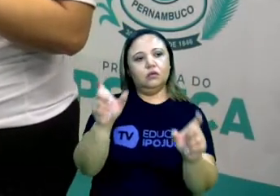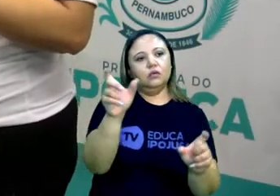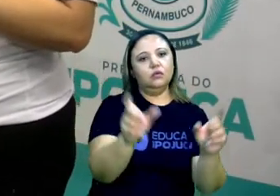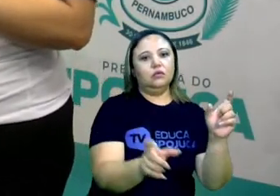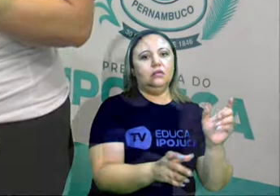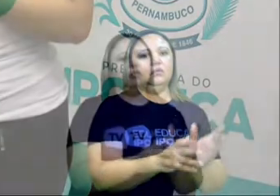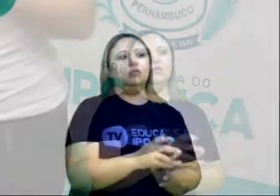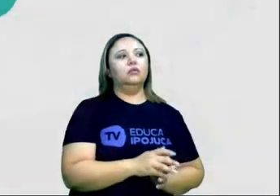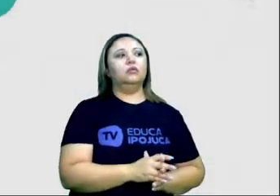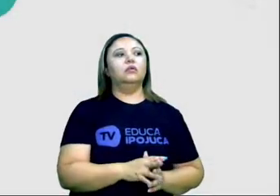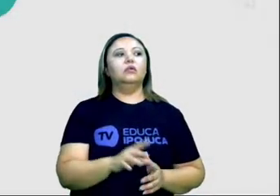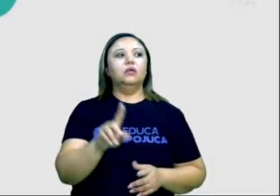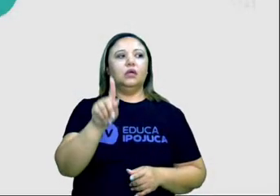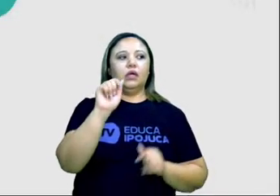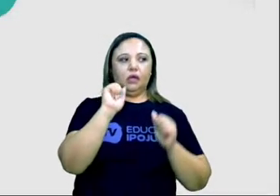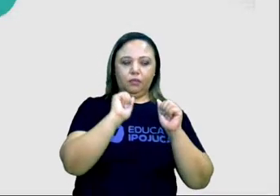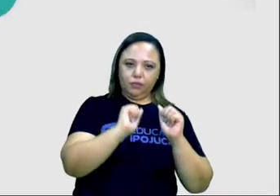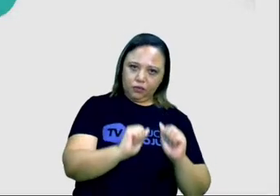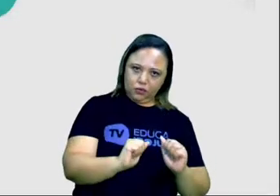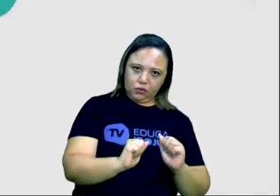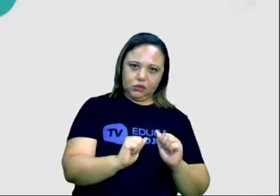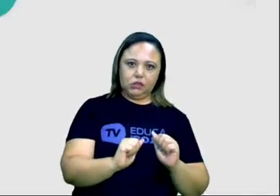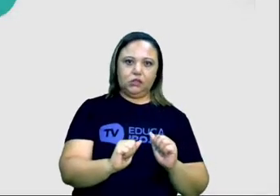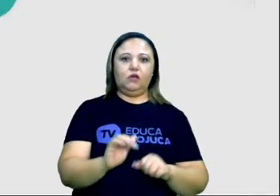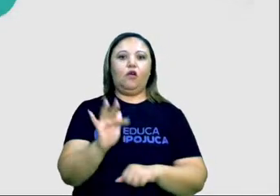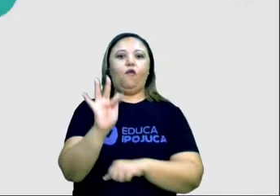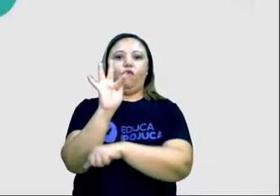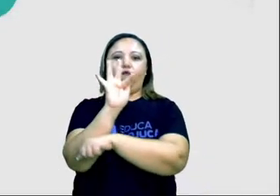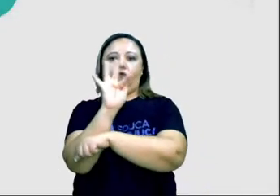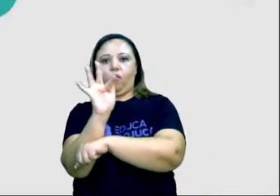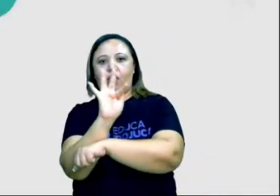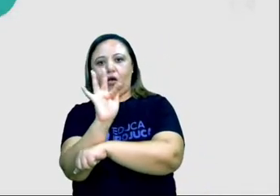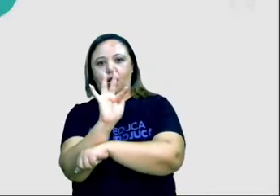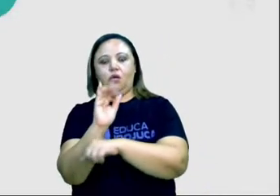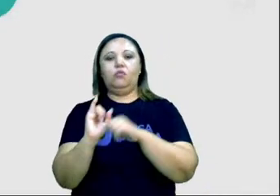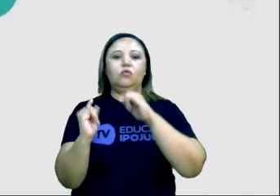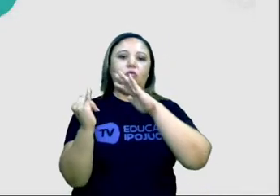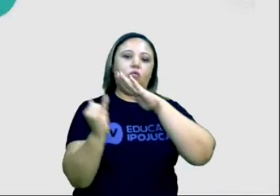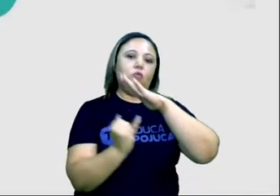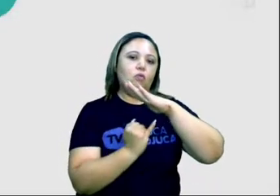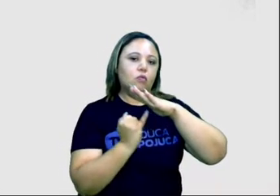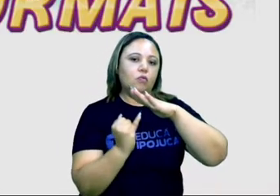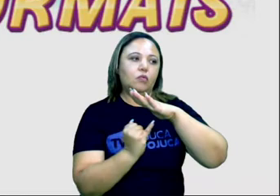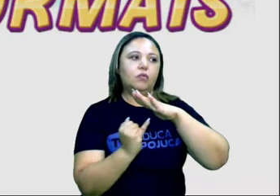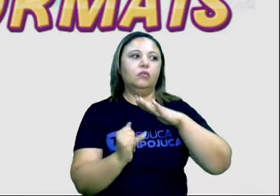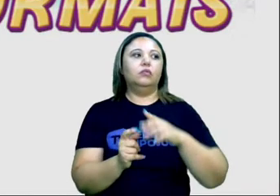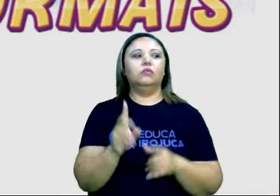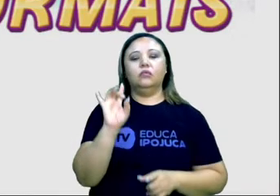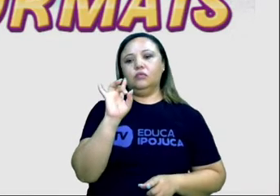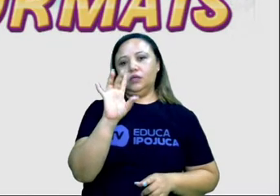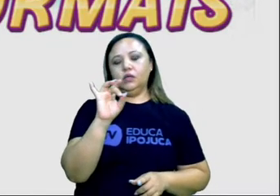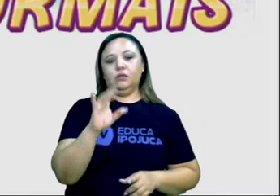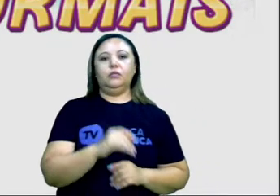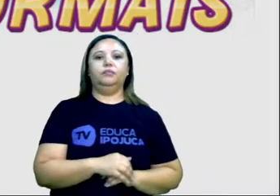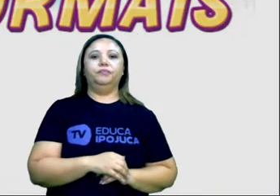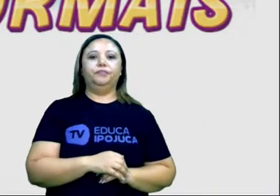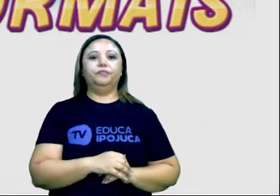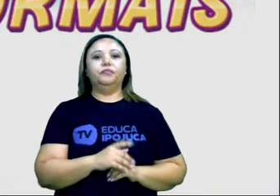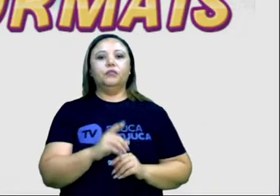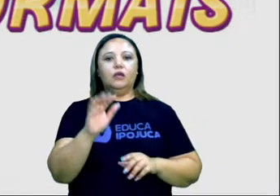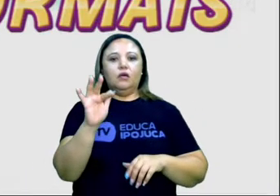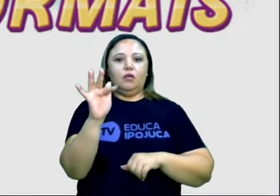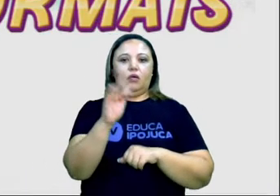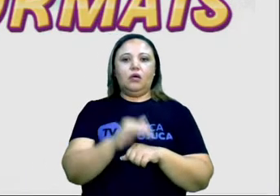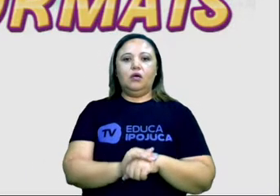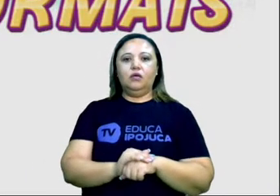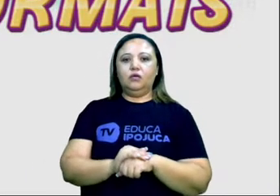As falácias, elas podem ser formais ou informais. Vamos ver os conceitos de cada uma. As